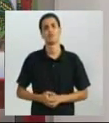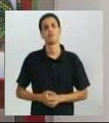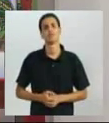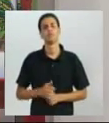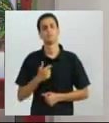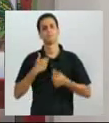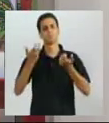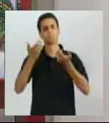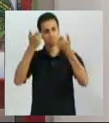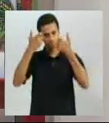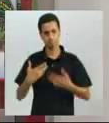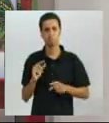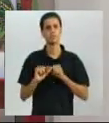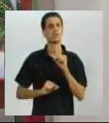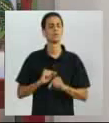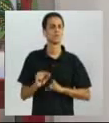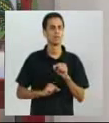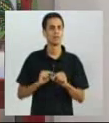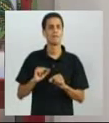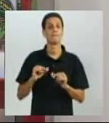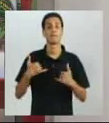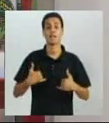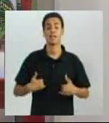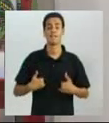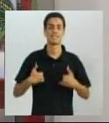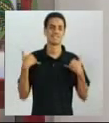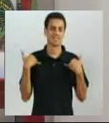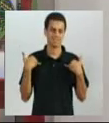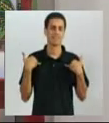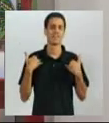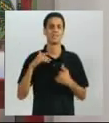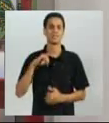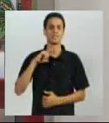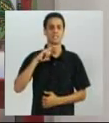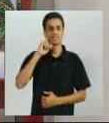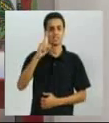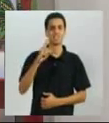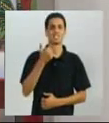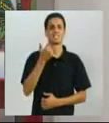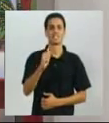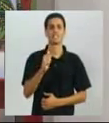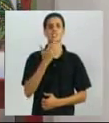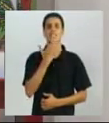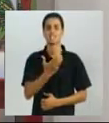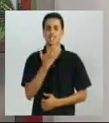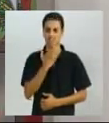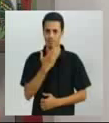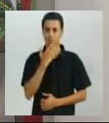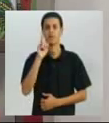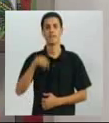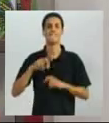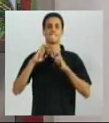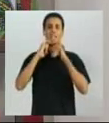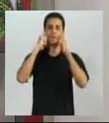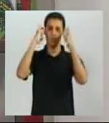falar sobre o aniversário que teremos no dia 17 de dezembro da maior vergonha no município